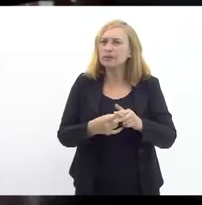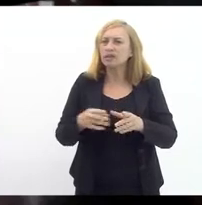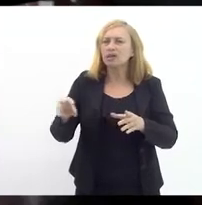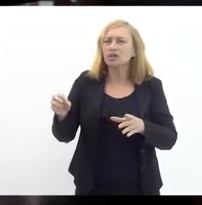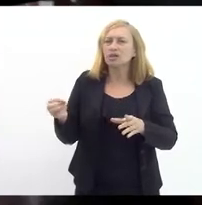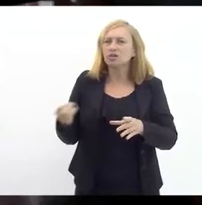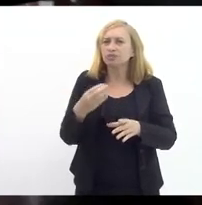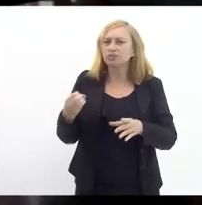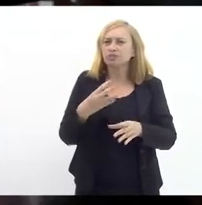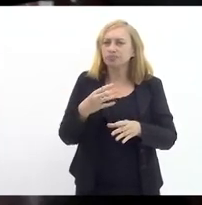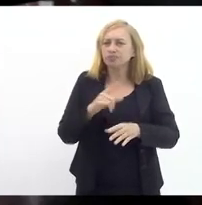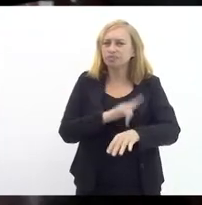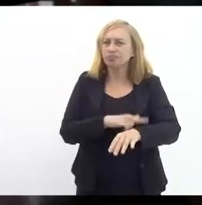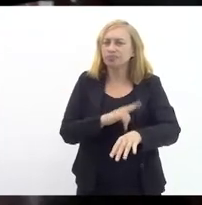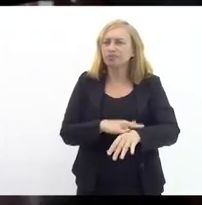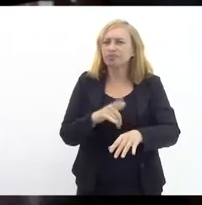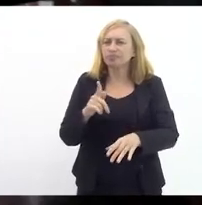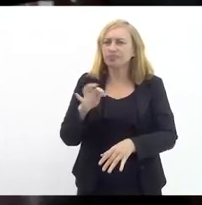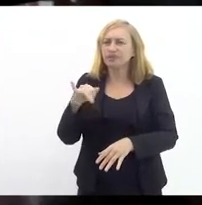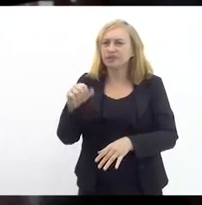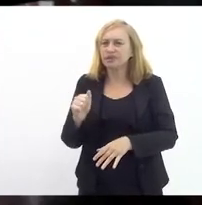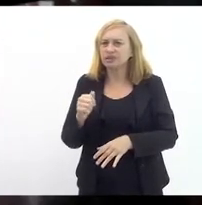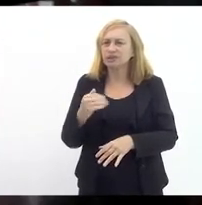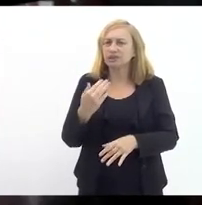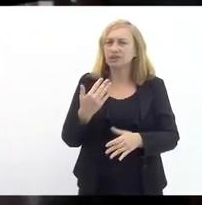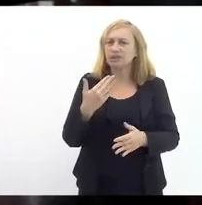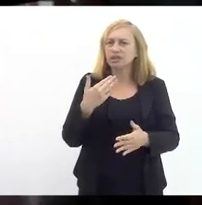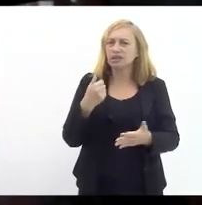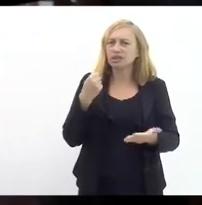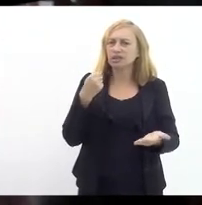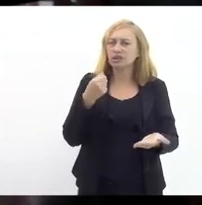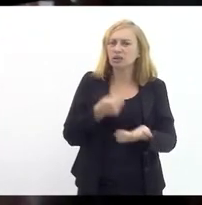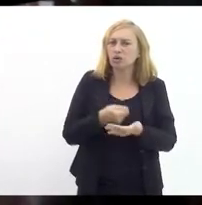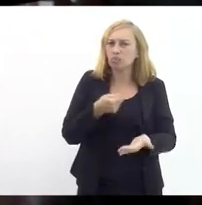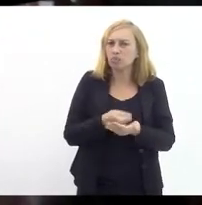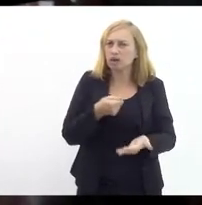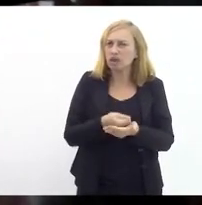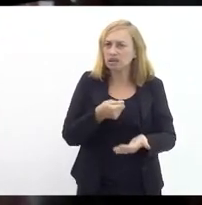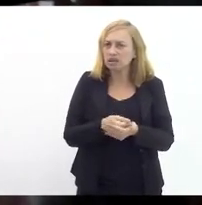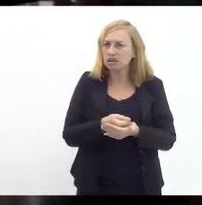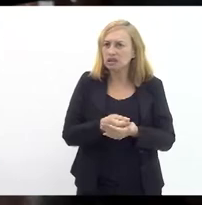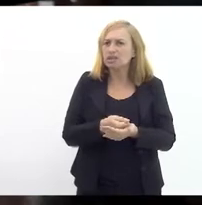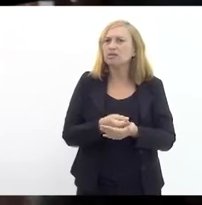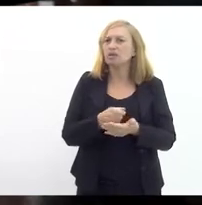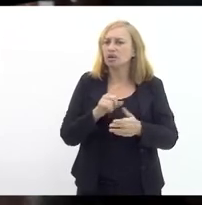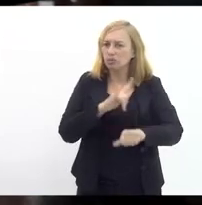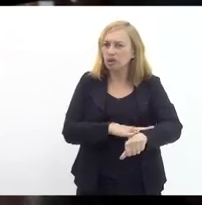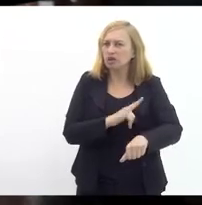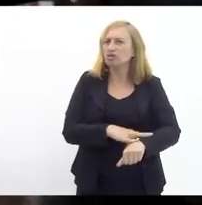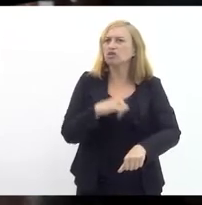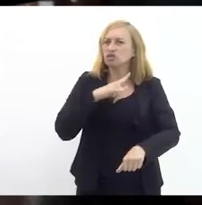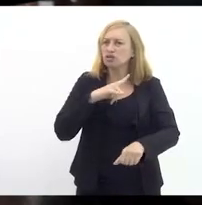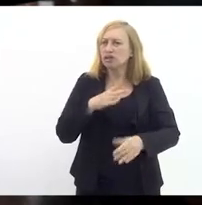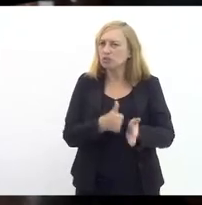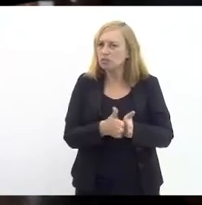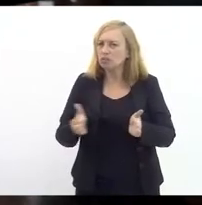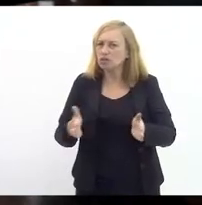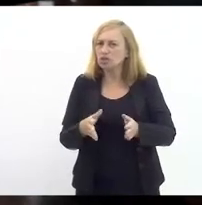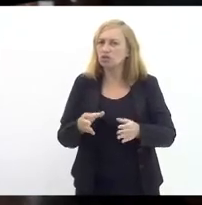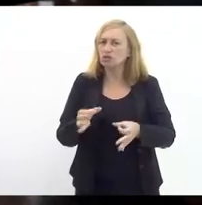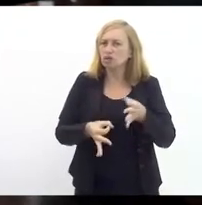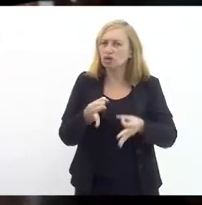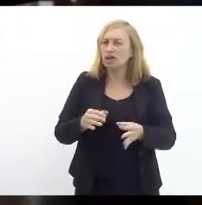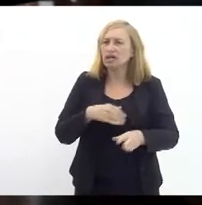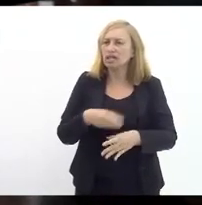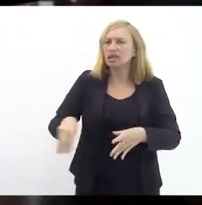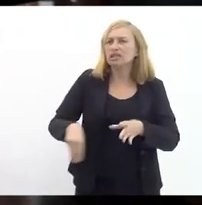estações. Tá ótimo. E a agência impediu o pagamento, ou seja, a cobrança para que esse banheiro existisse, Foi um processo que foi julgado dentro da